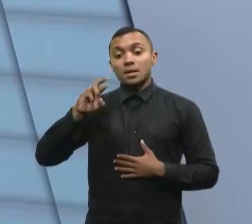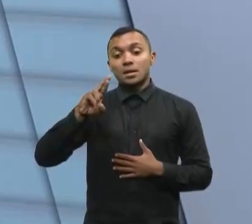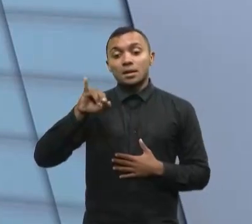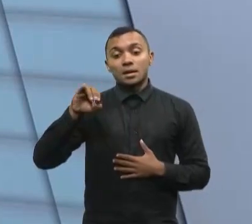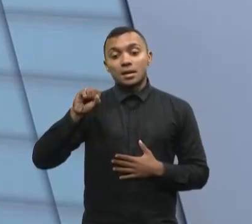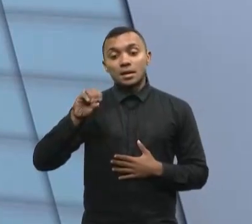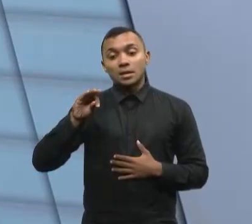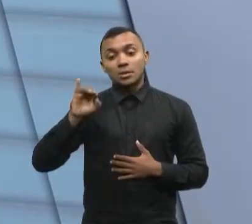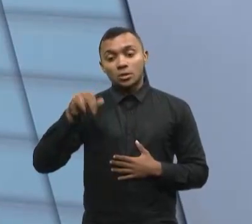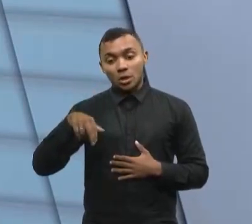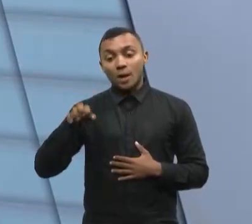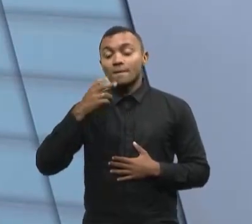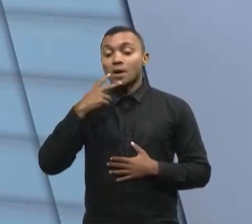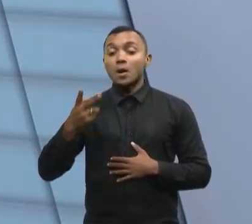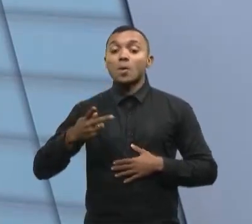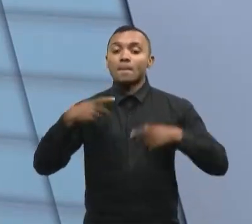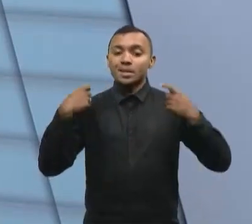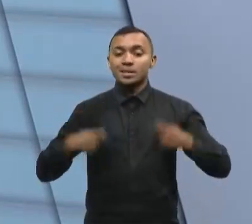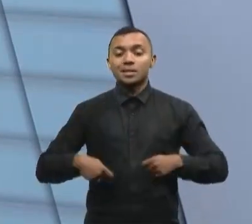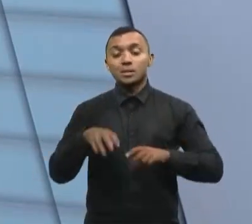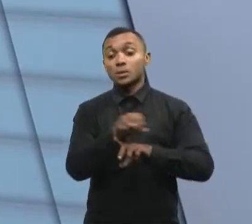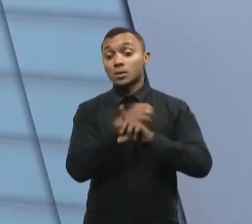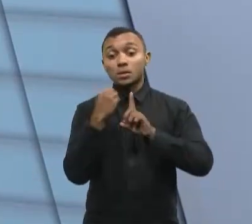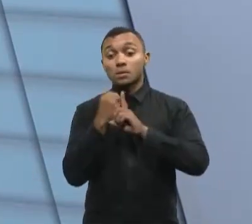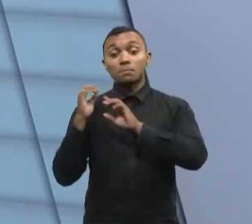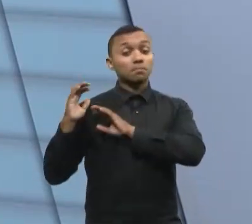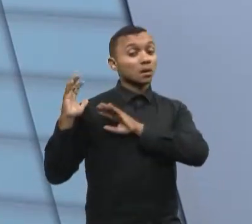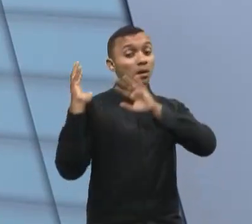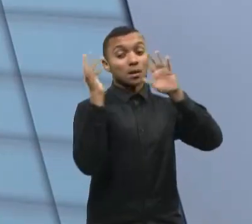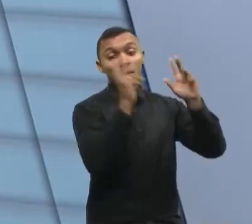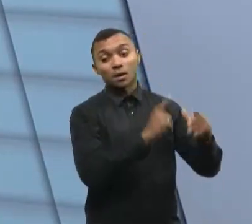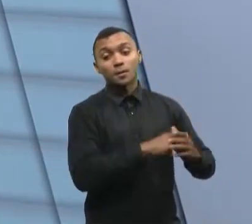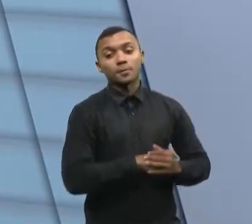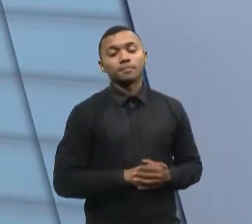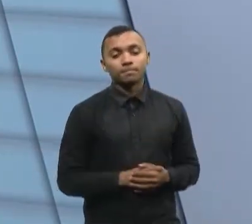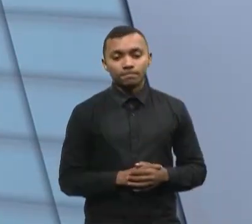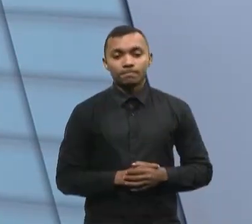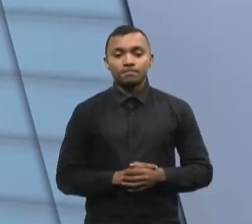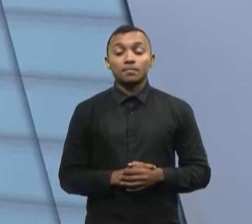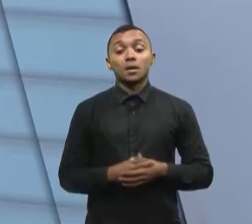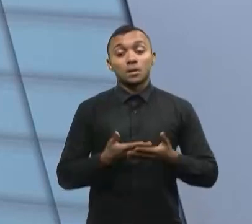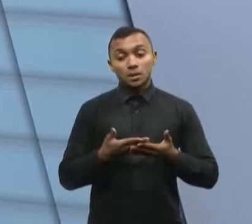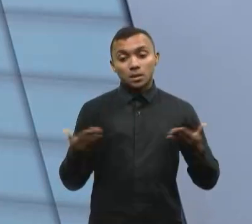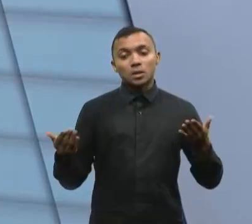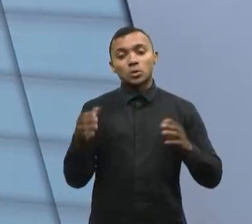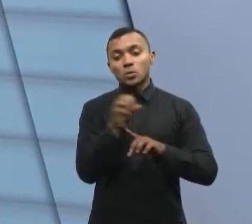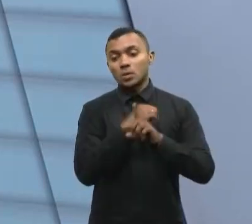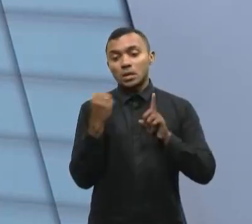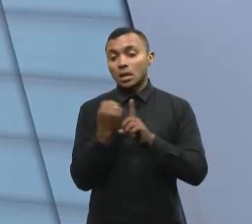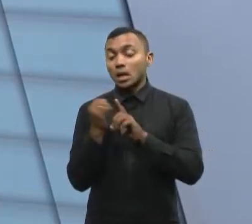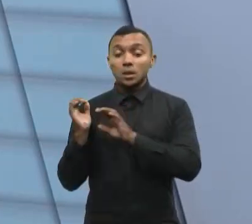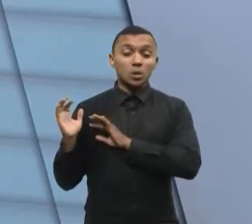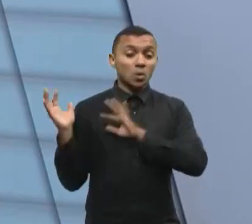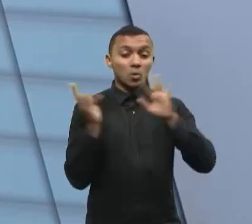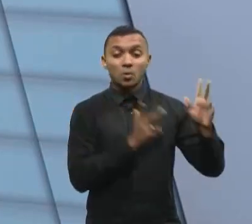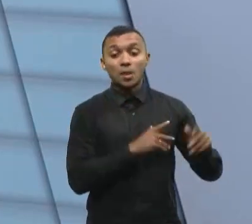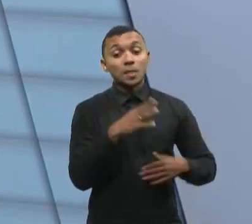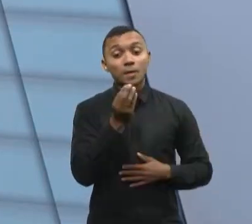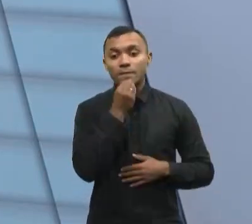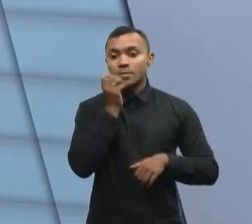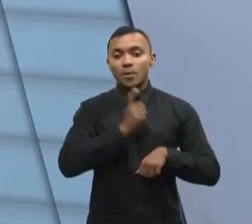que é necessário que toda a sociedade, aqui, a nossa, o Brasil como um todo,